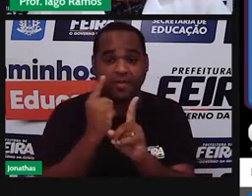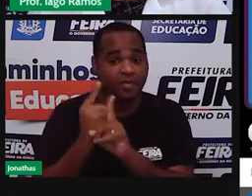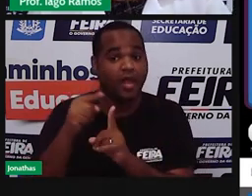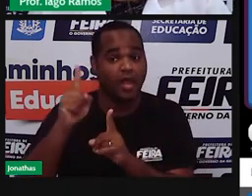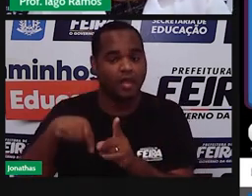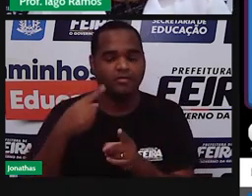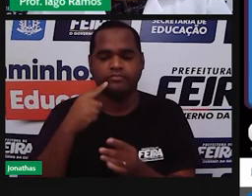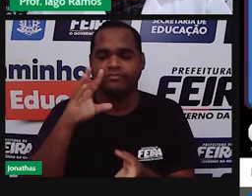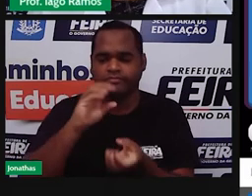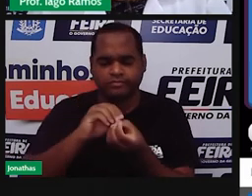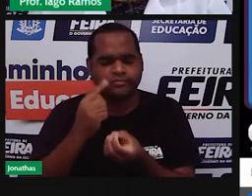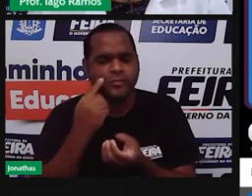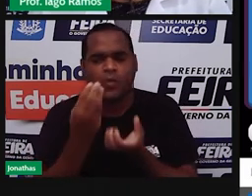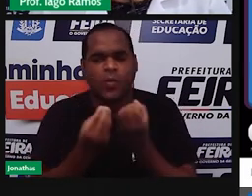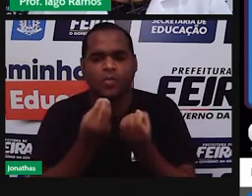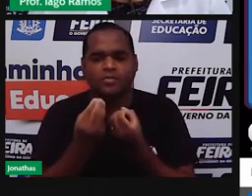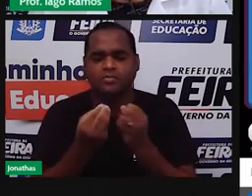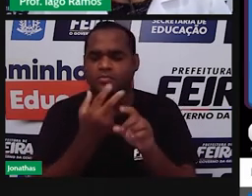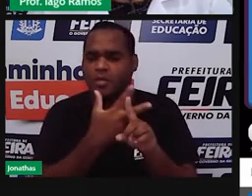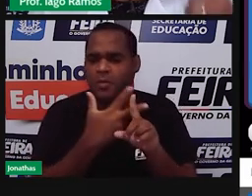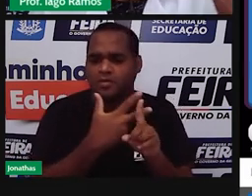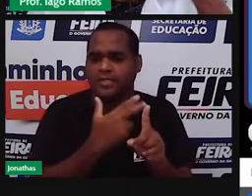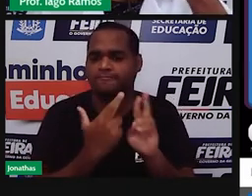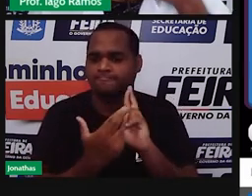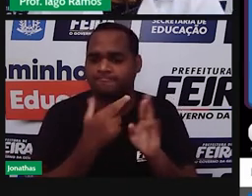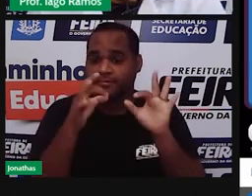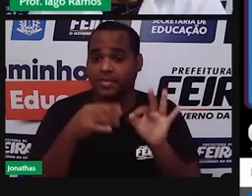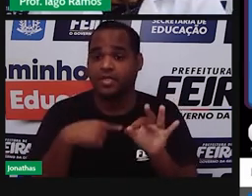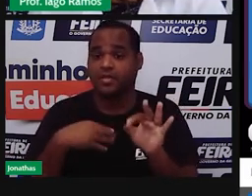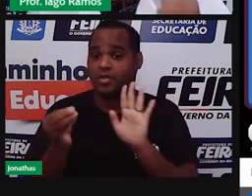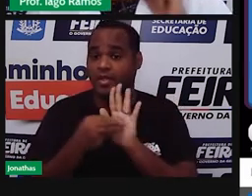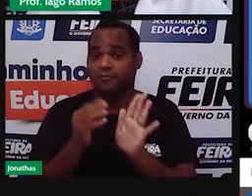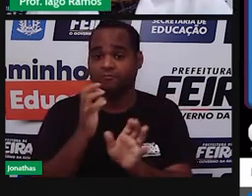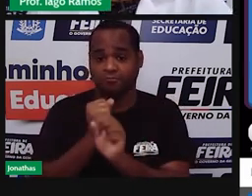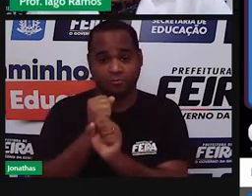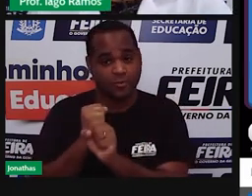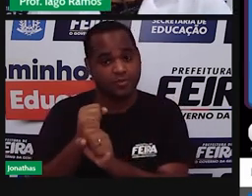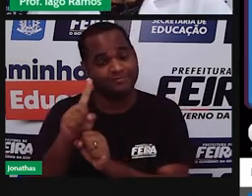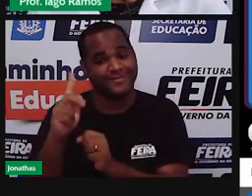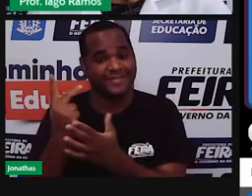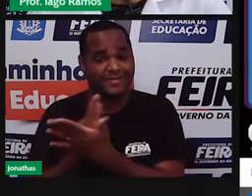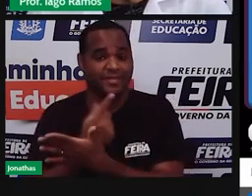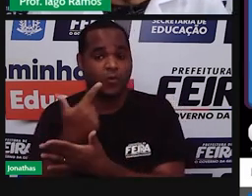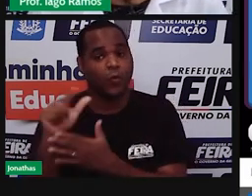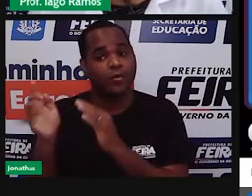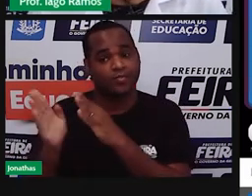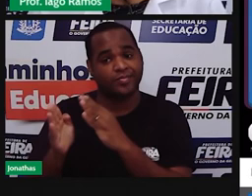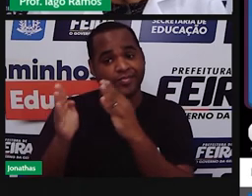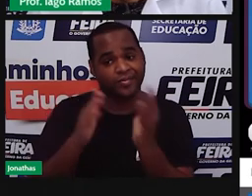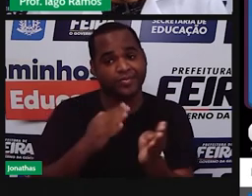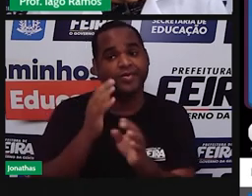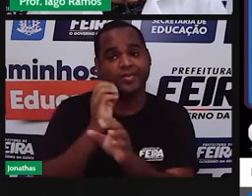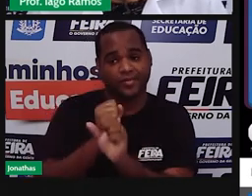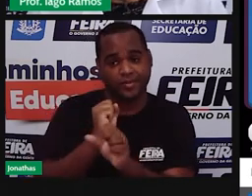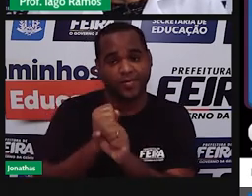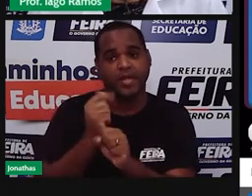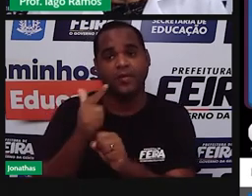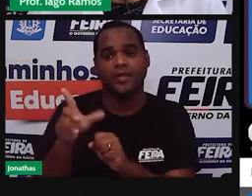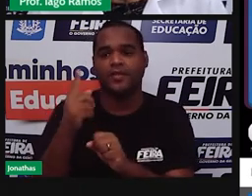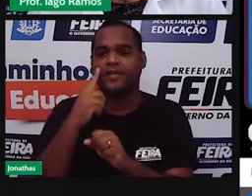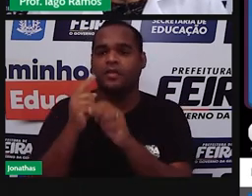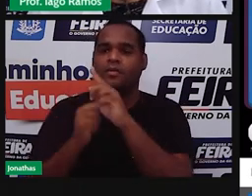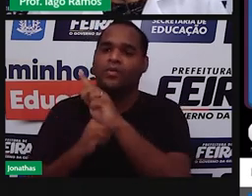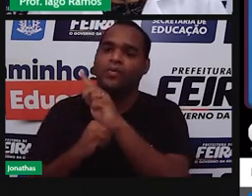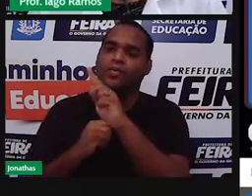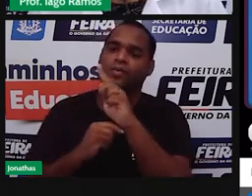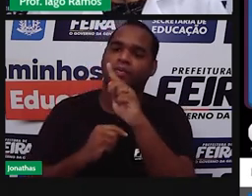procura a resposta. Se você marca correto, você pontua. Se você marca errado, você não pontua. Aqui em cima